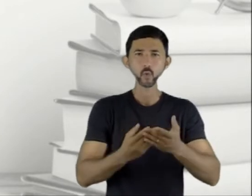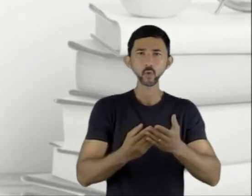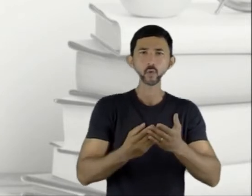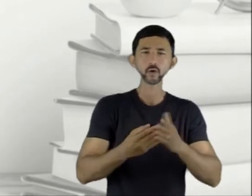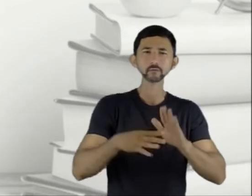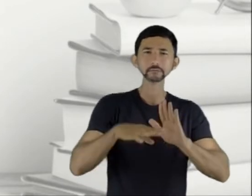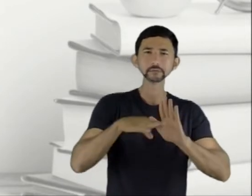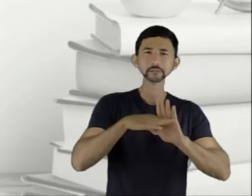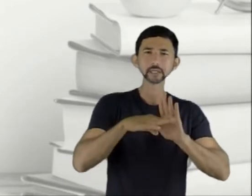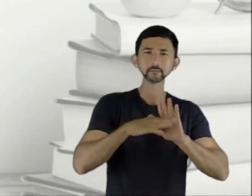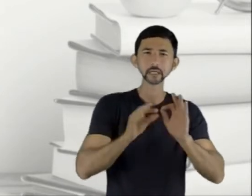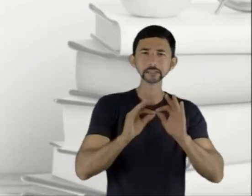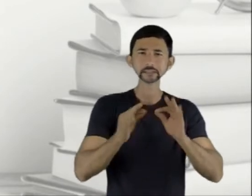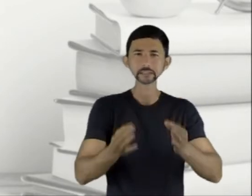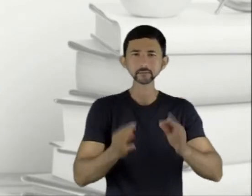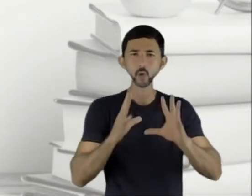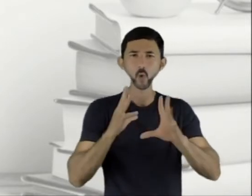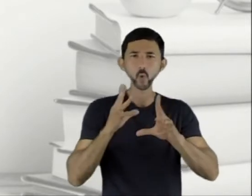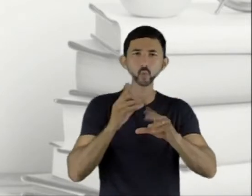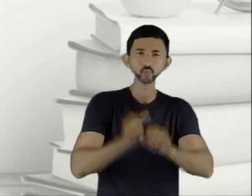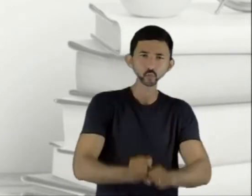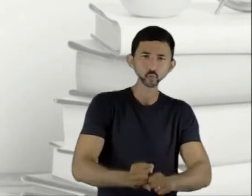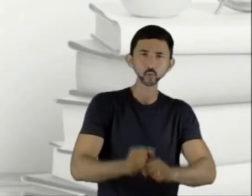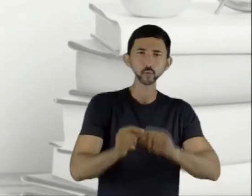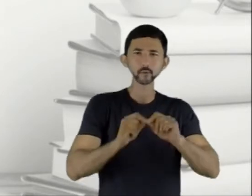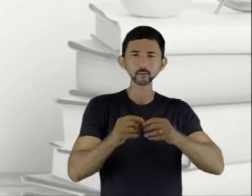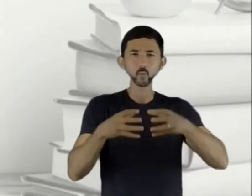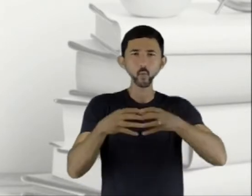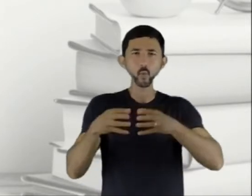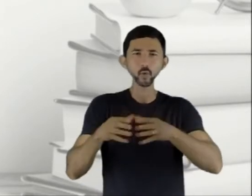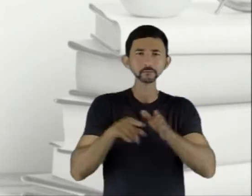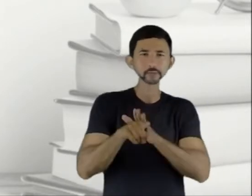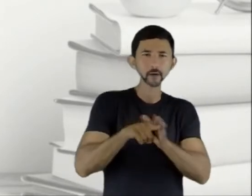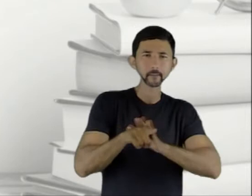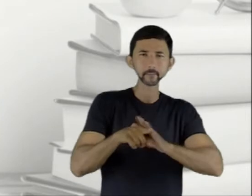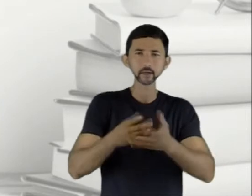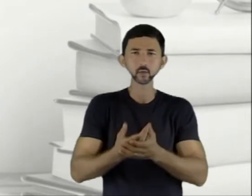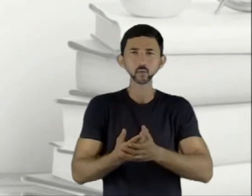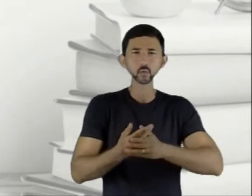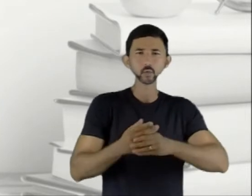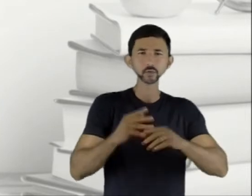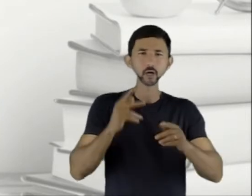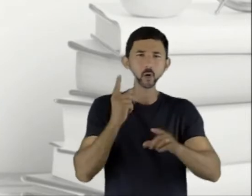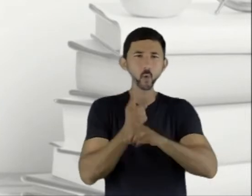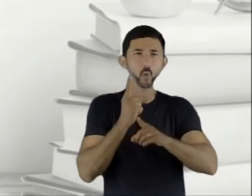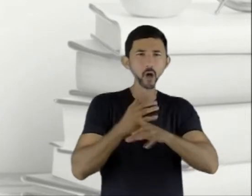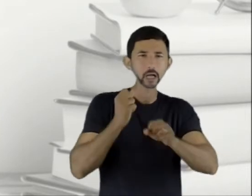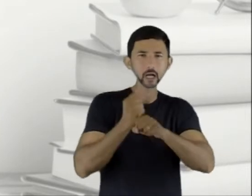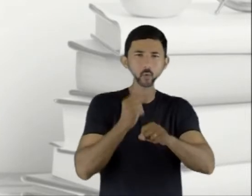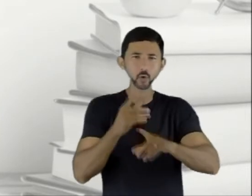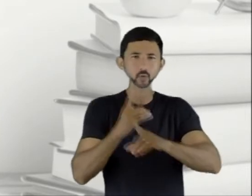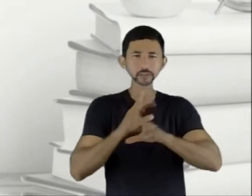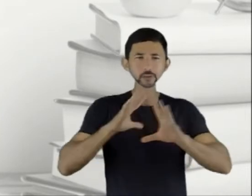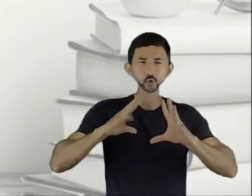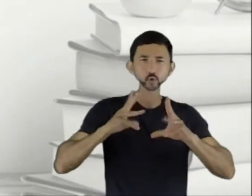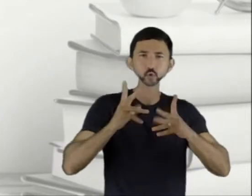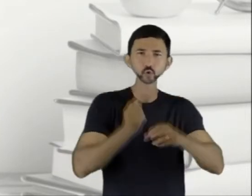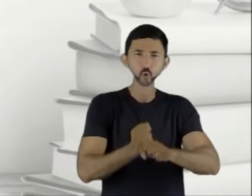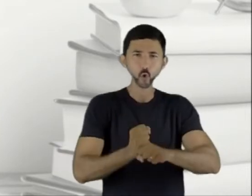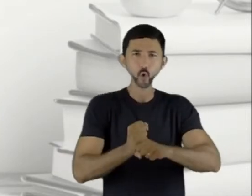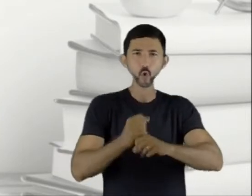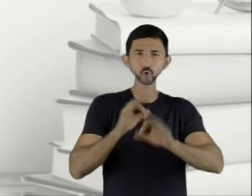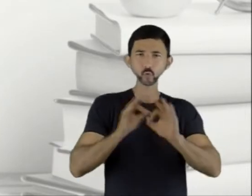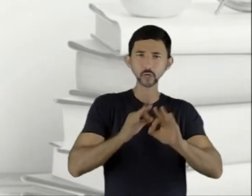média apresenta de forma resumida um conjunto de dados, e o valor encontrado representa todos os valores